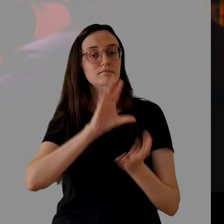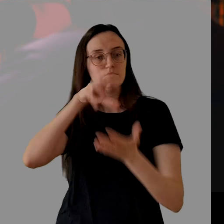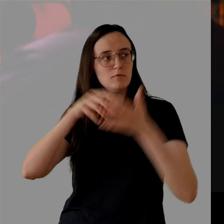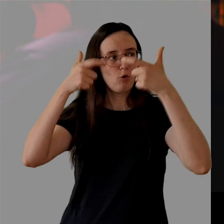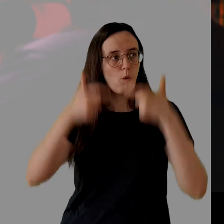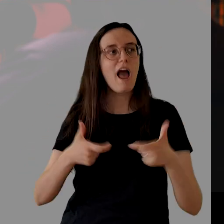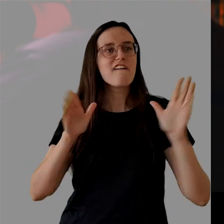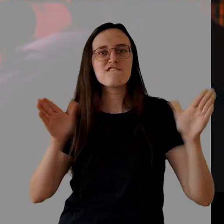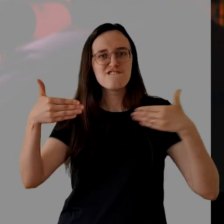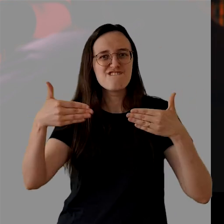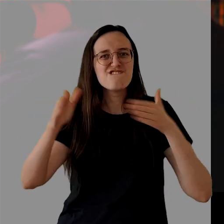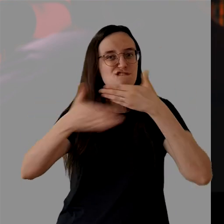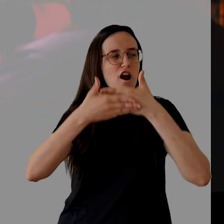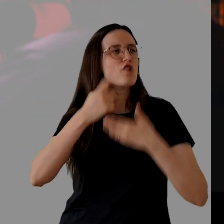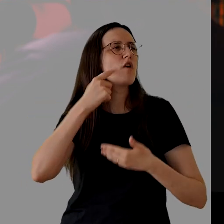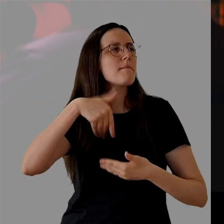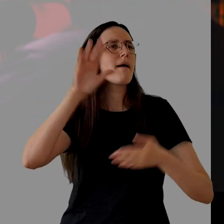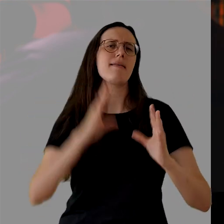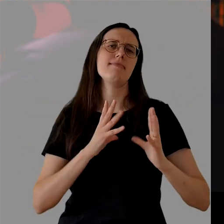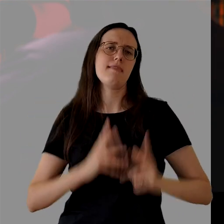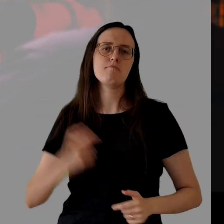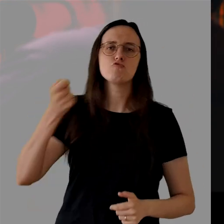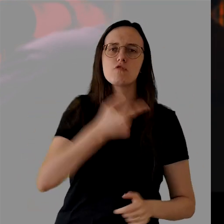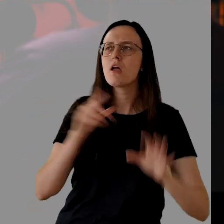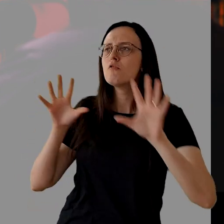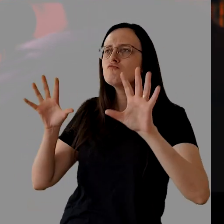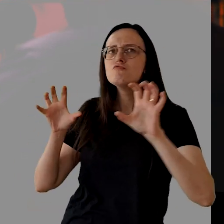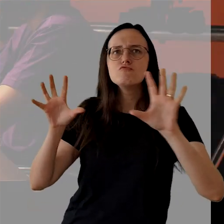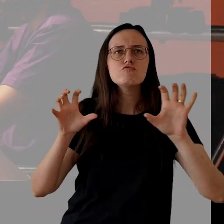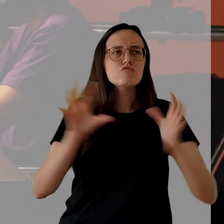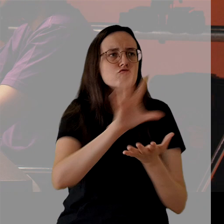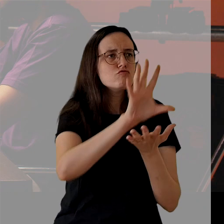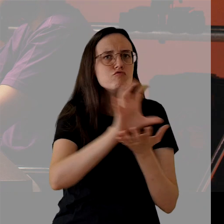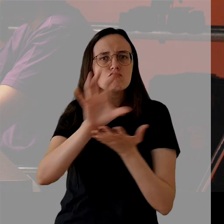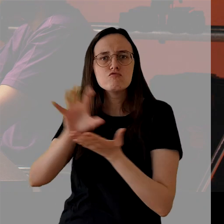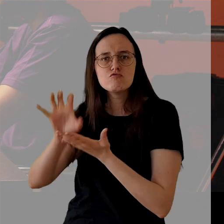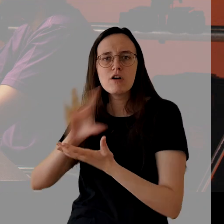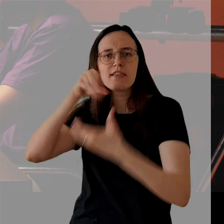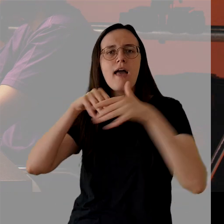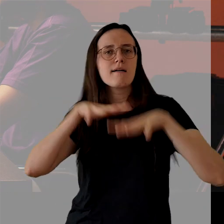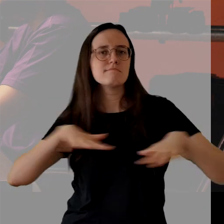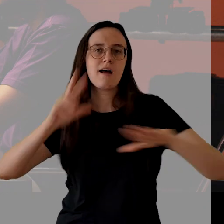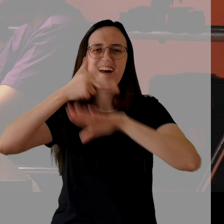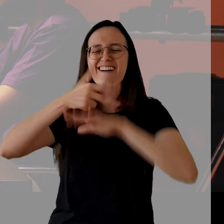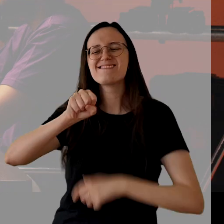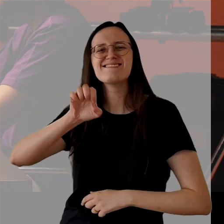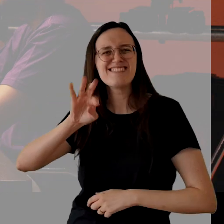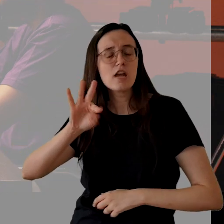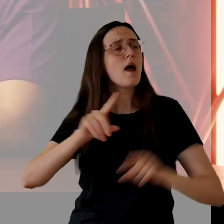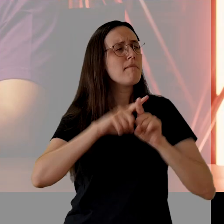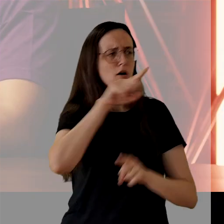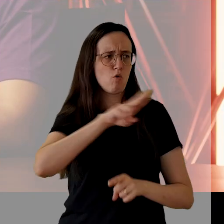tendo também um som um pouco mais limpo do que o que é captado dentro do set. Mas vocês utilizam também o que é captado com